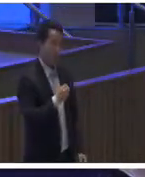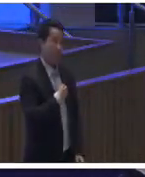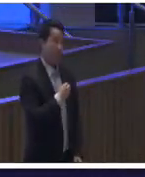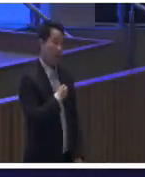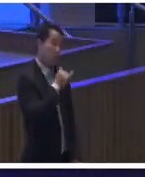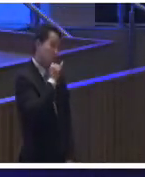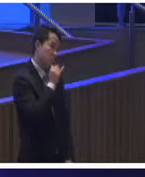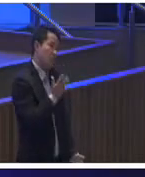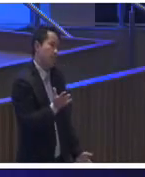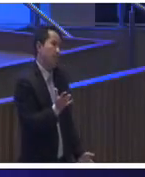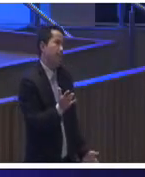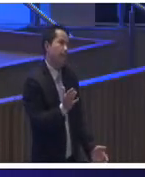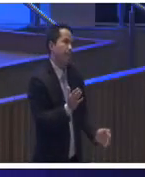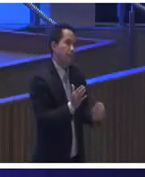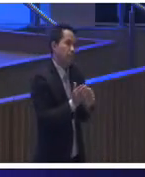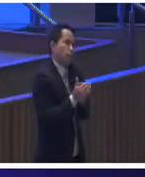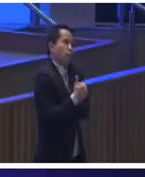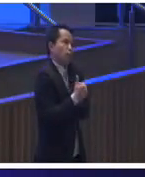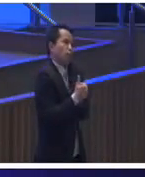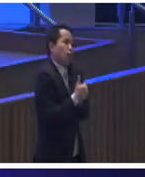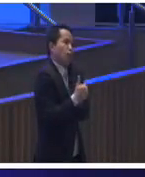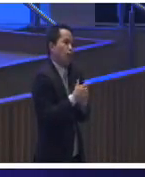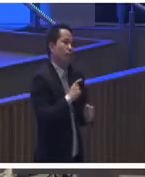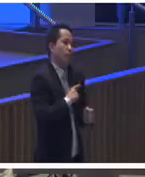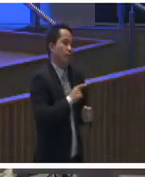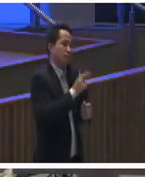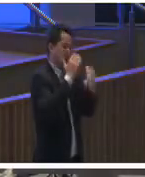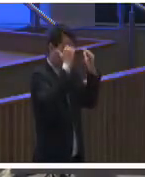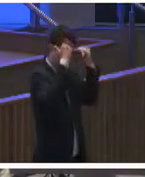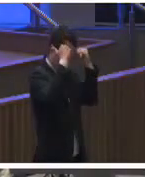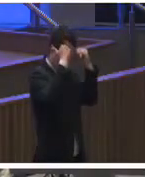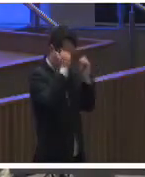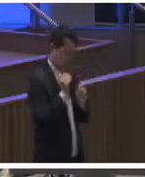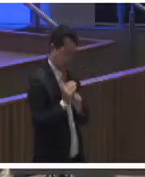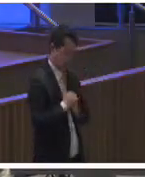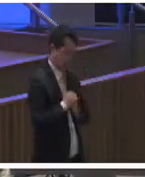privados, vamos dizer assim, estão na intimidade do seu ser.